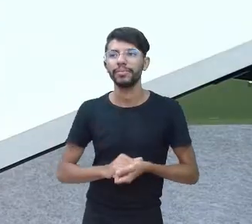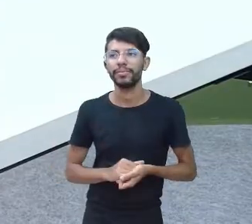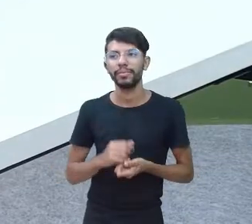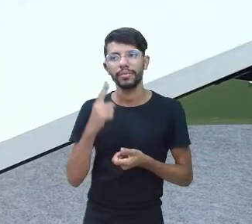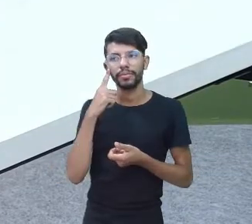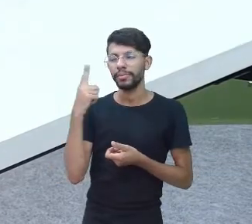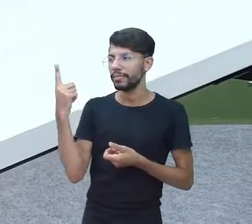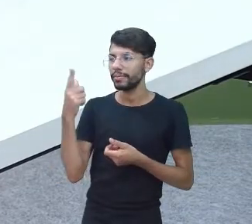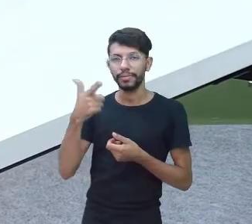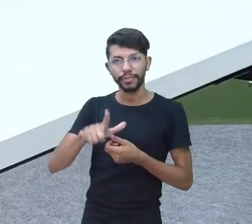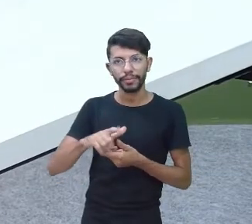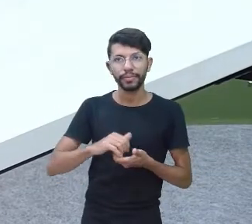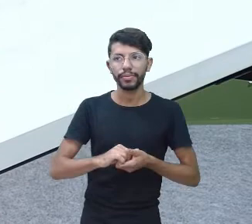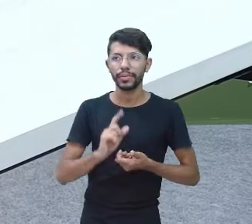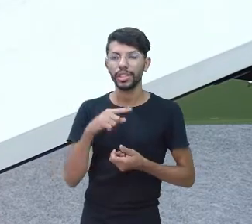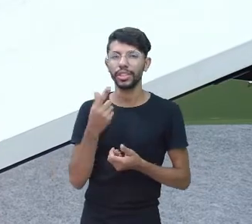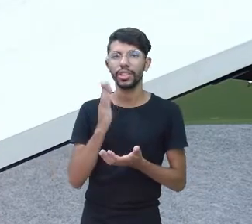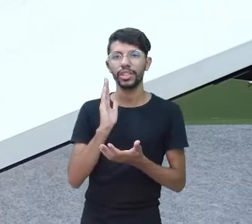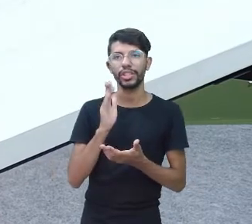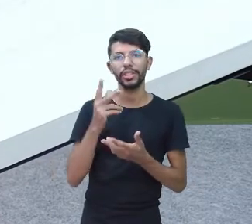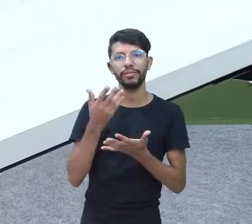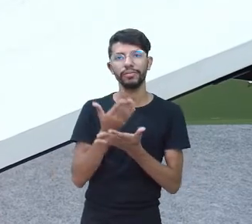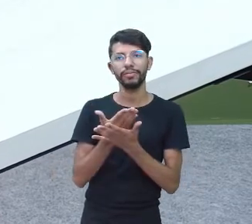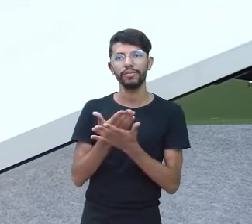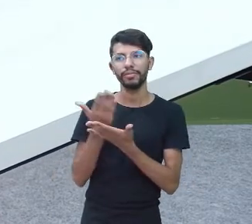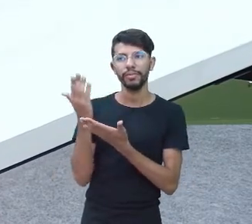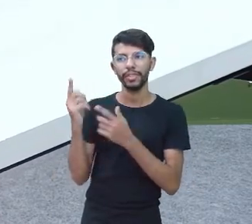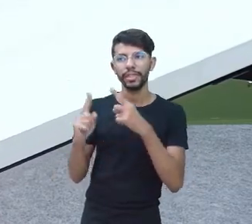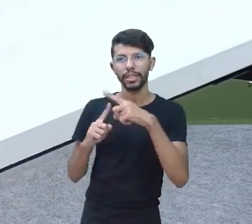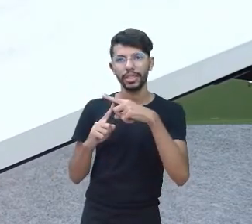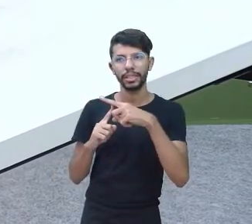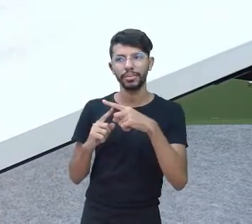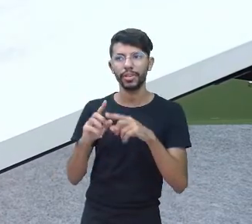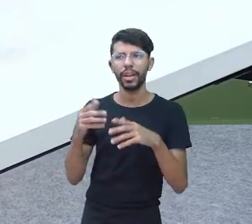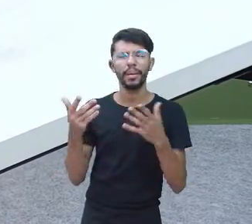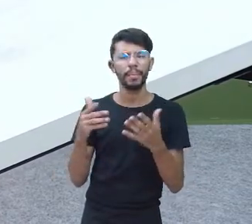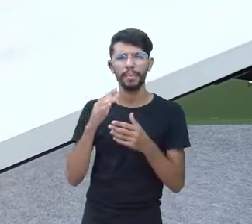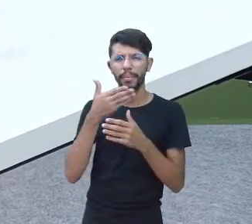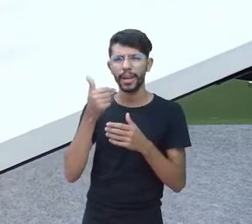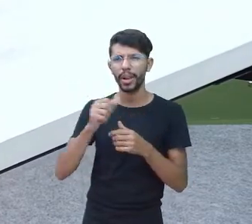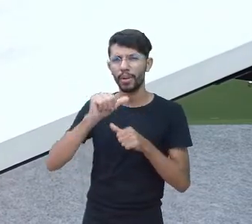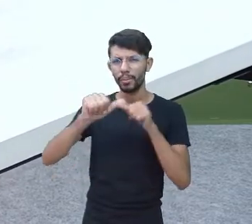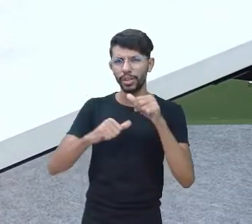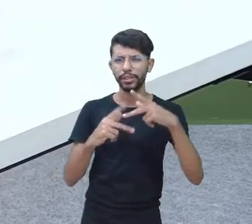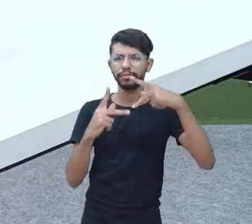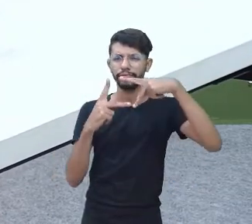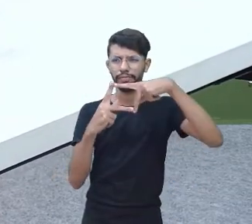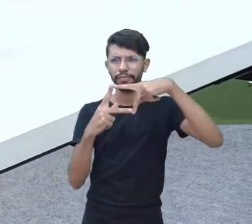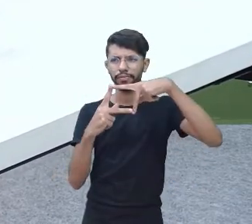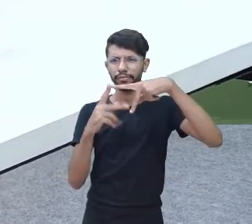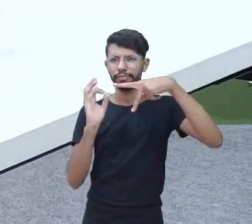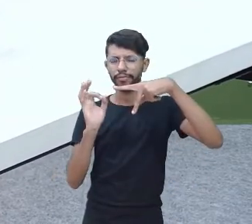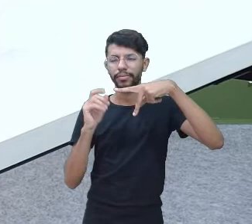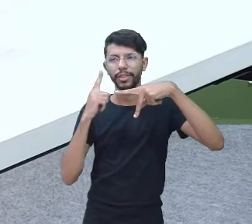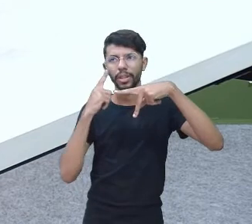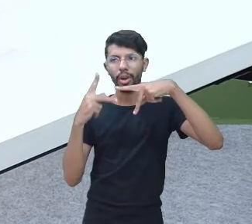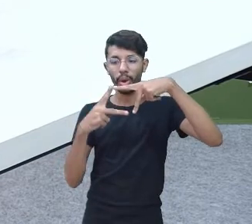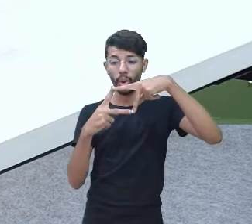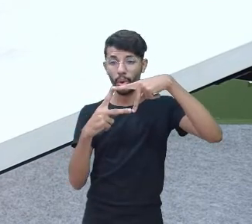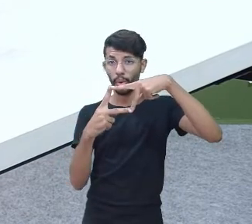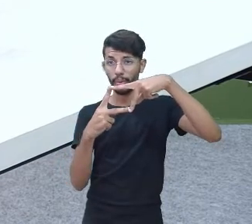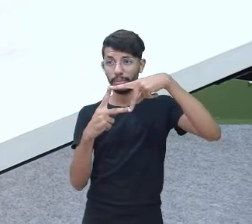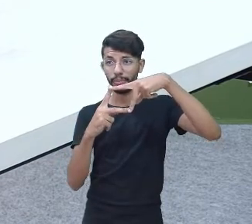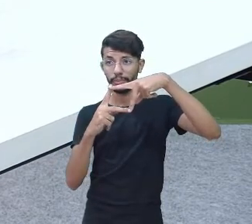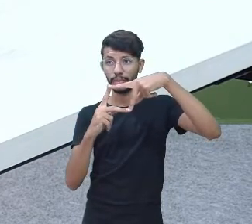Ó, aqui a gente já viu essa forma, né? Deixa eu mudar aqui e trazer um cubo. Ó, pronto, num cubo a gente tem todas